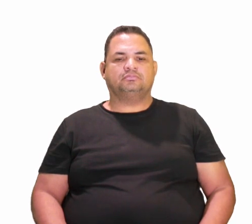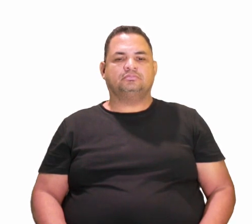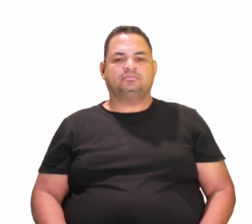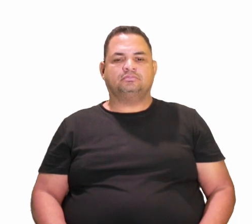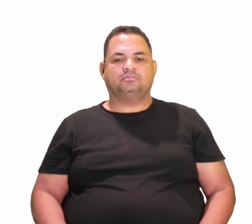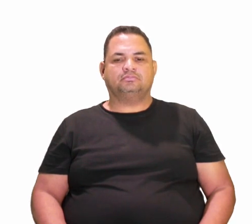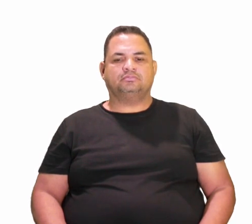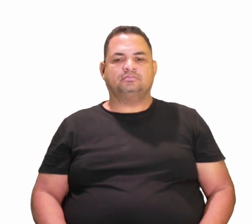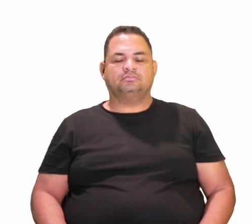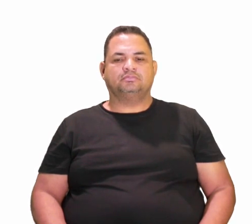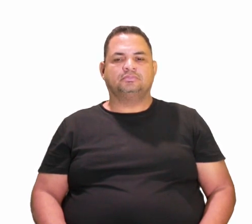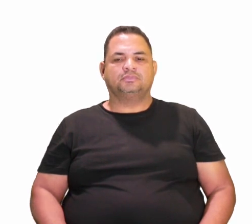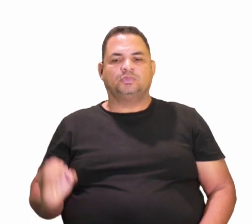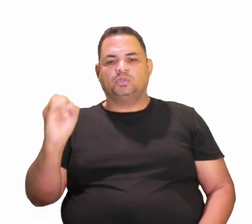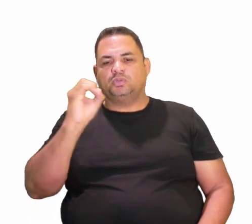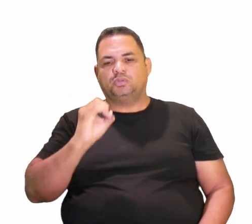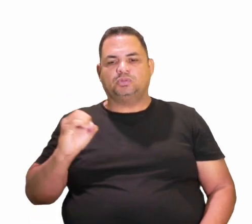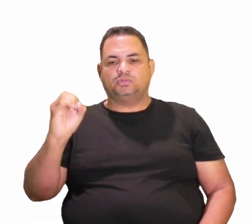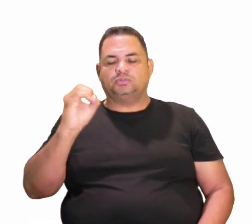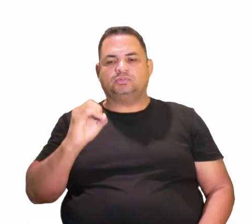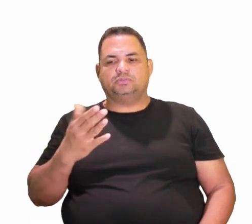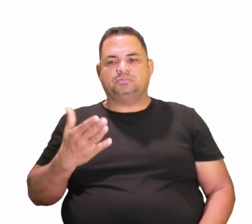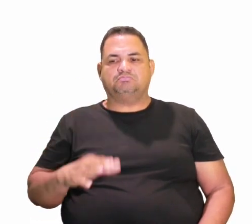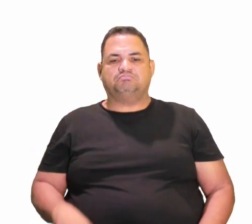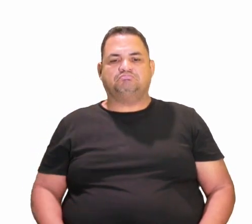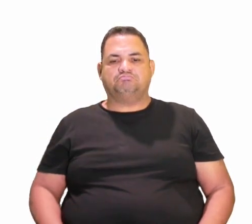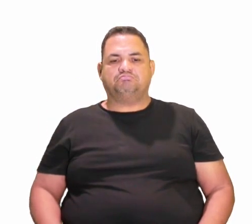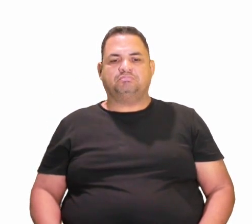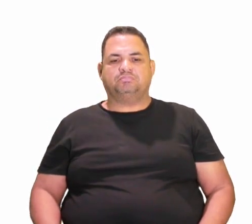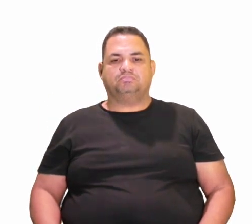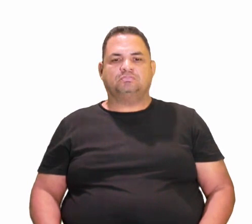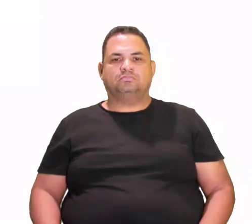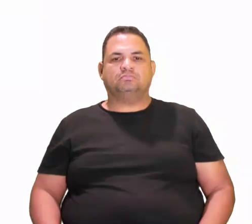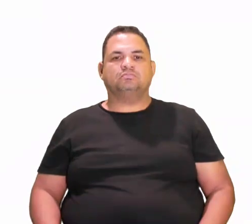is in October ou it is in October, dá na mesma.